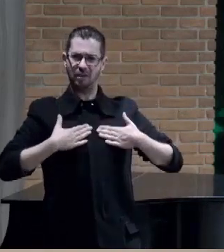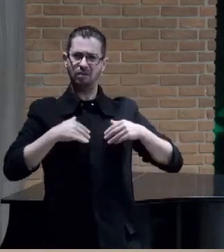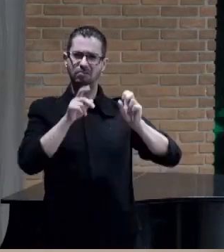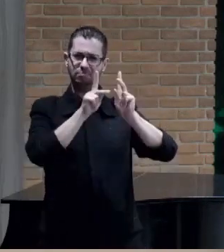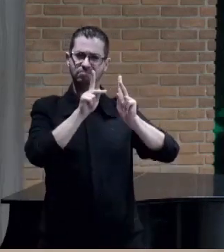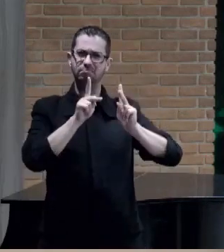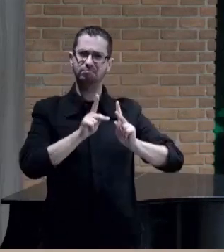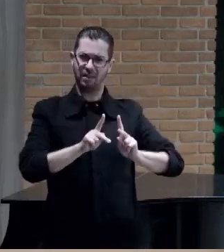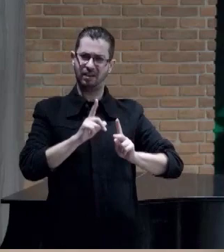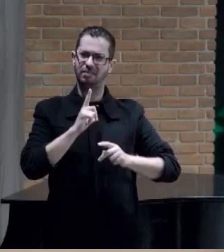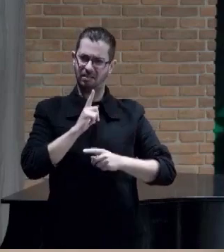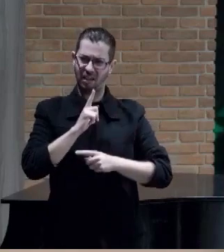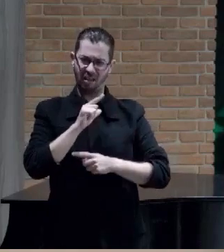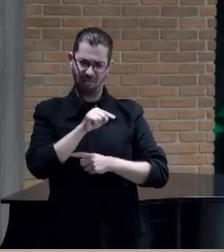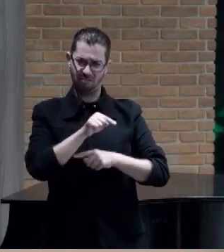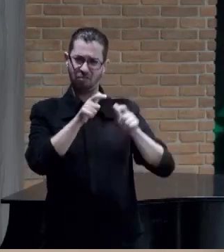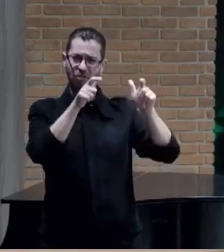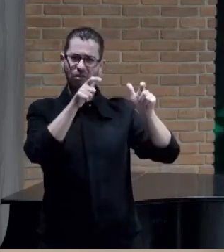paz,